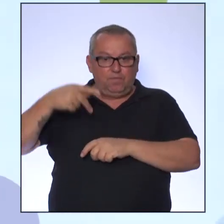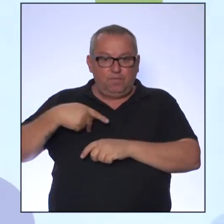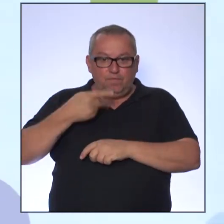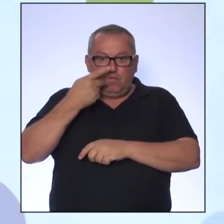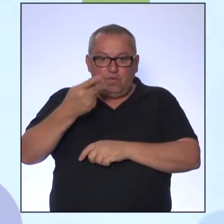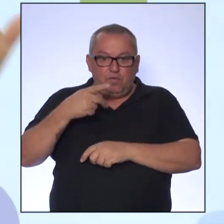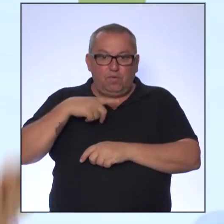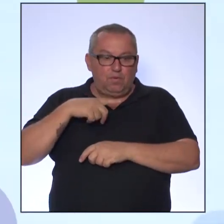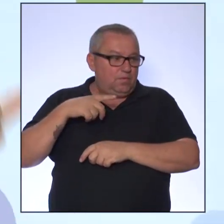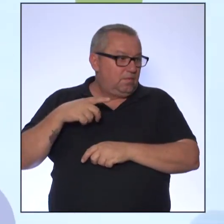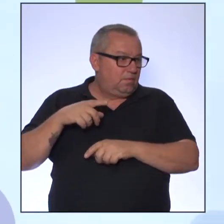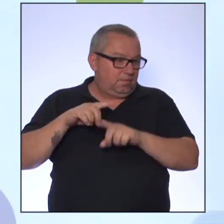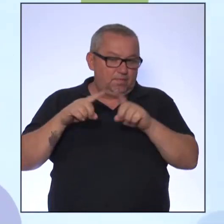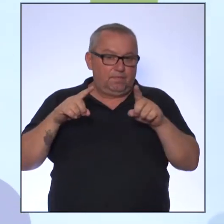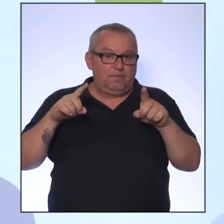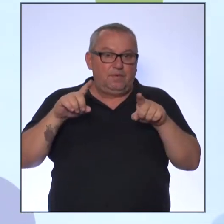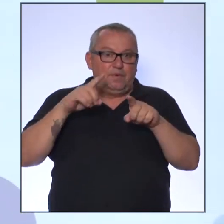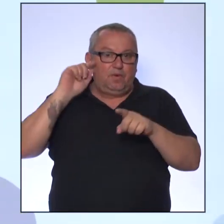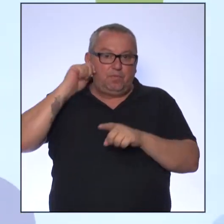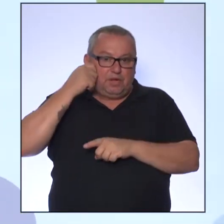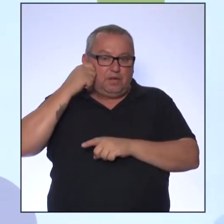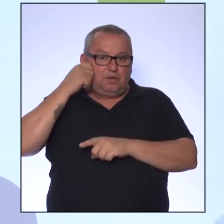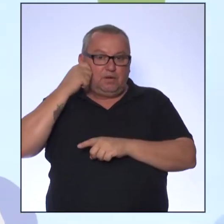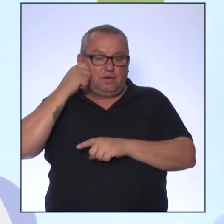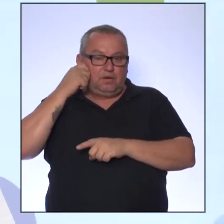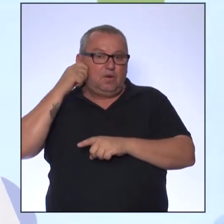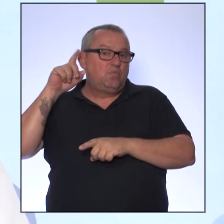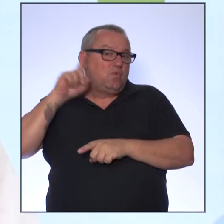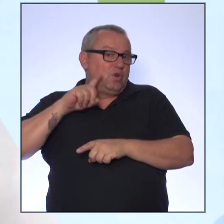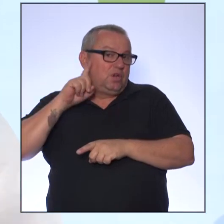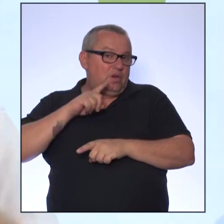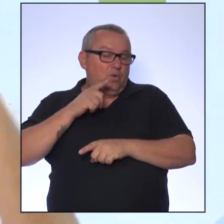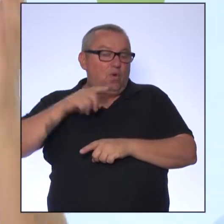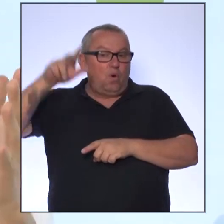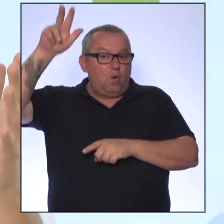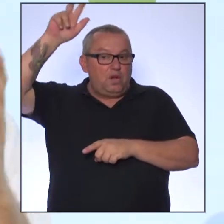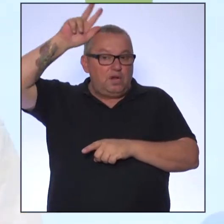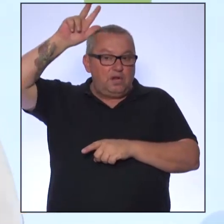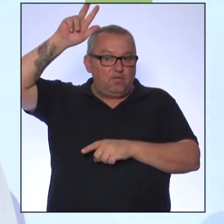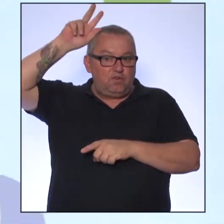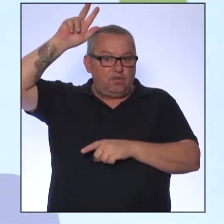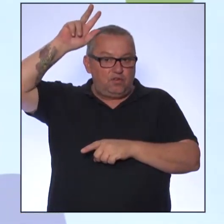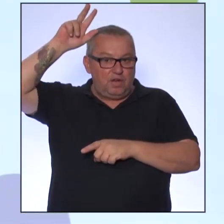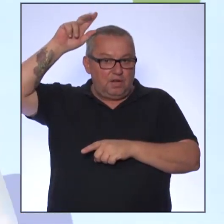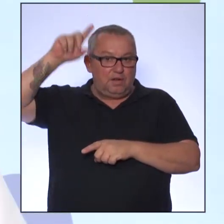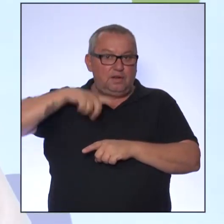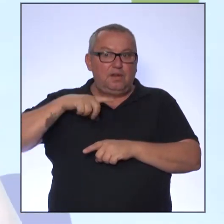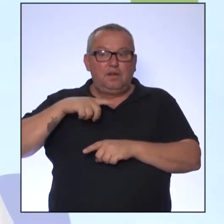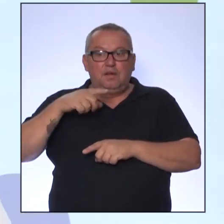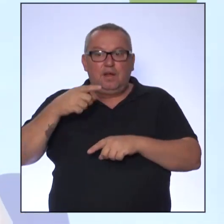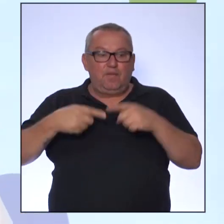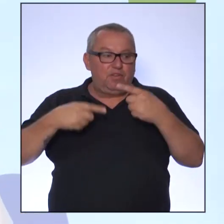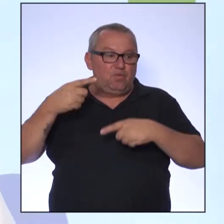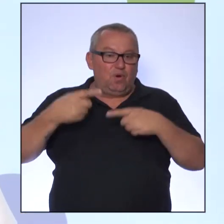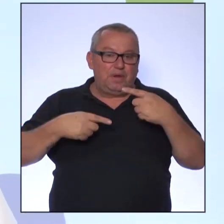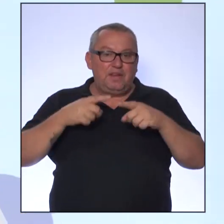autodeclarar indicando se você é preto, pardo ou indígena. Muito bem, então você tem a ampla concorrência e a